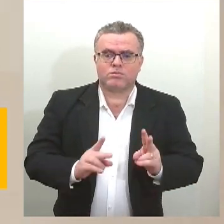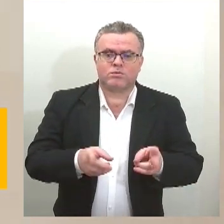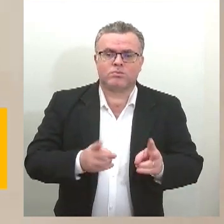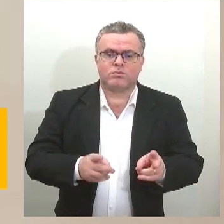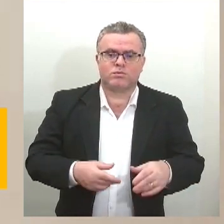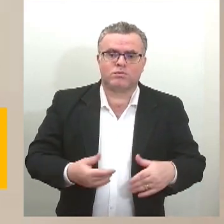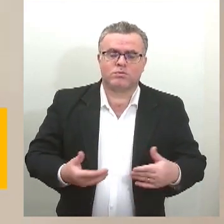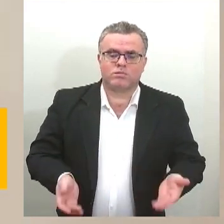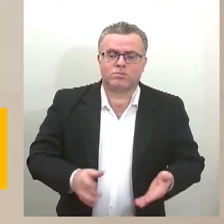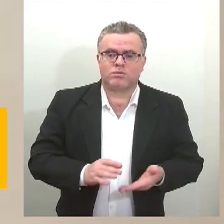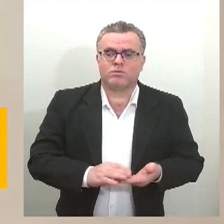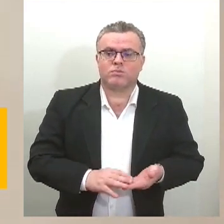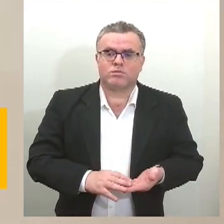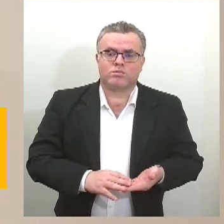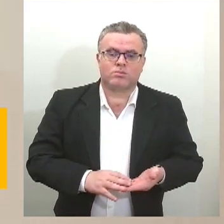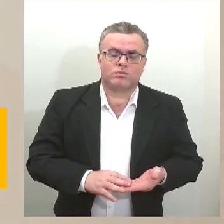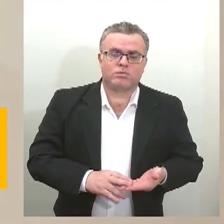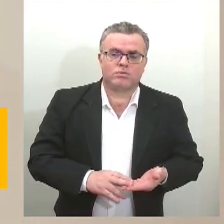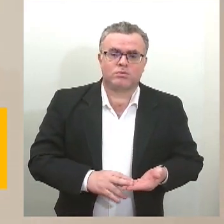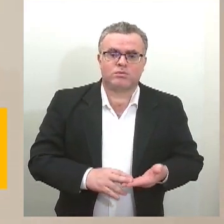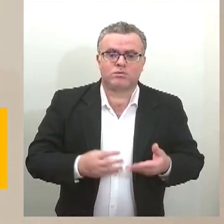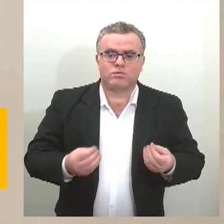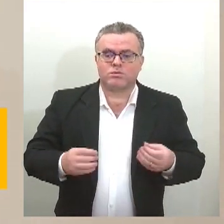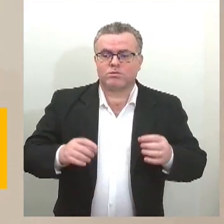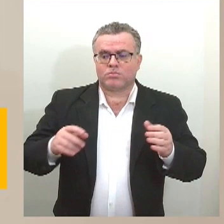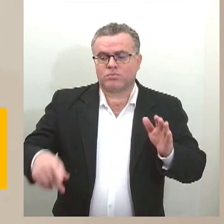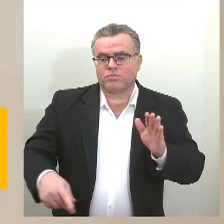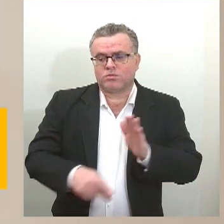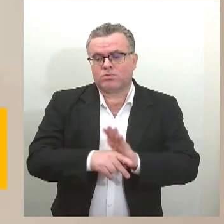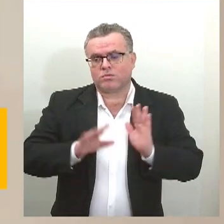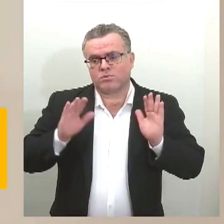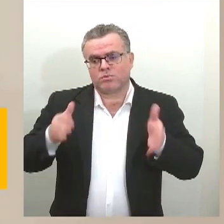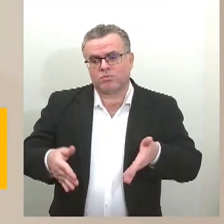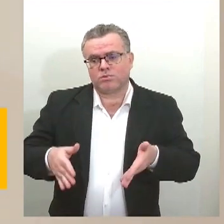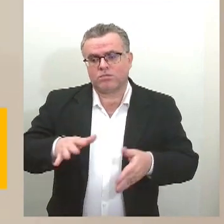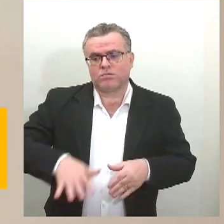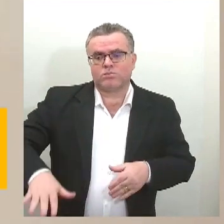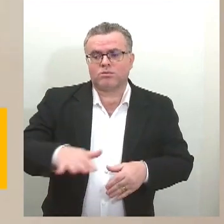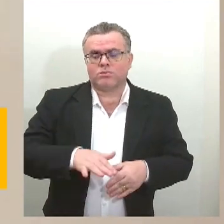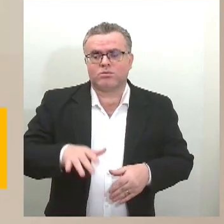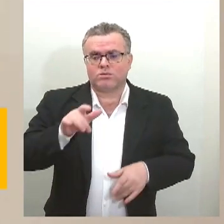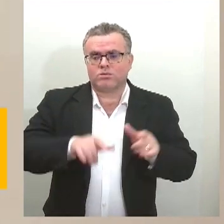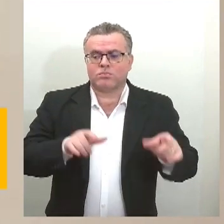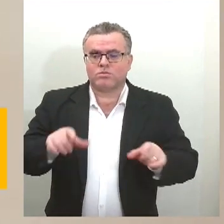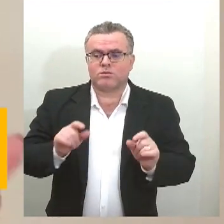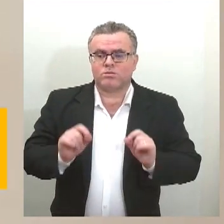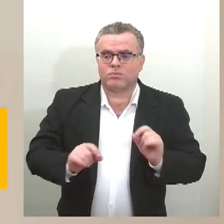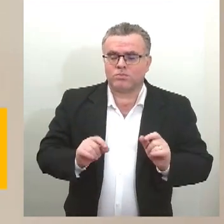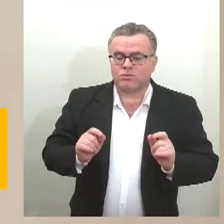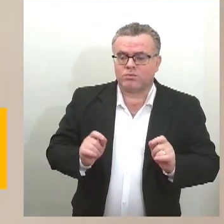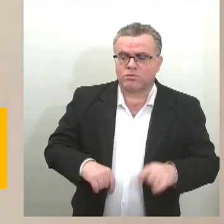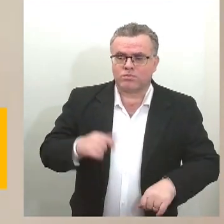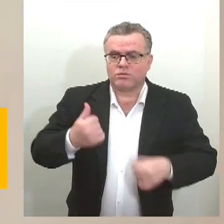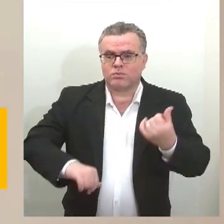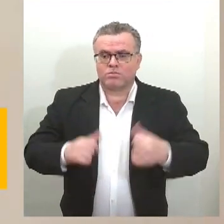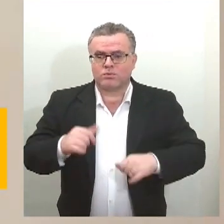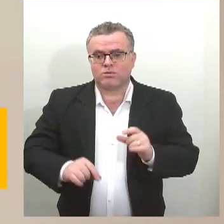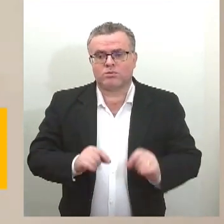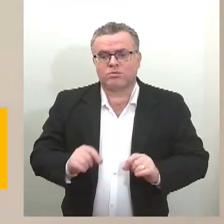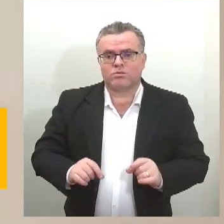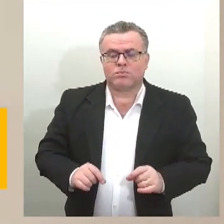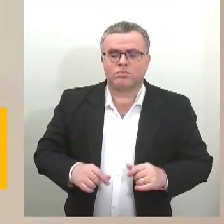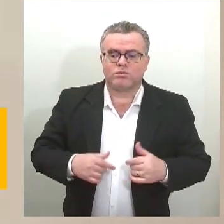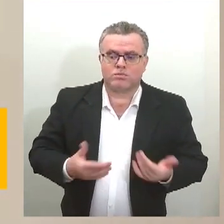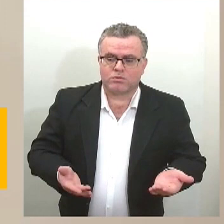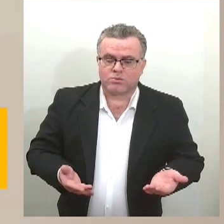temos algumas características muito específicas do lúpus, por exemplo, as pessoas com lúpus, elas não devem se expor à radiação solar. Se o paciente entende por